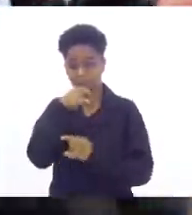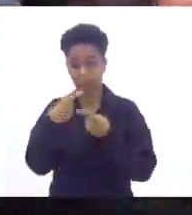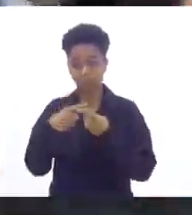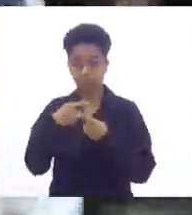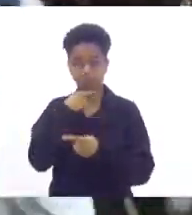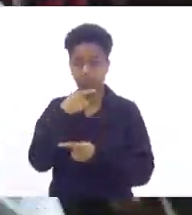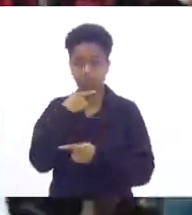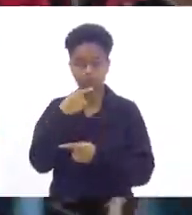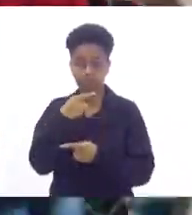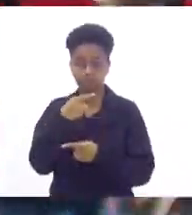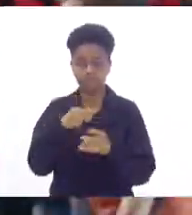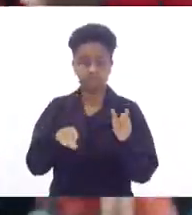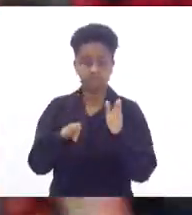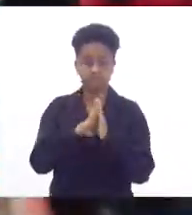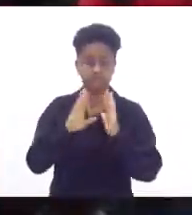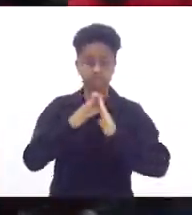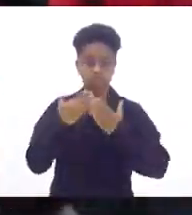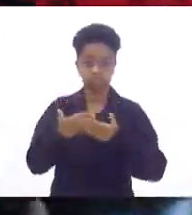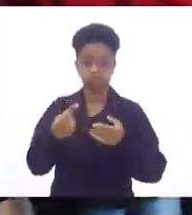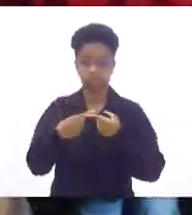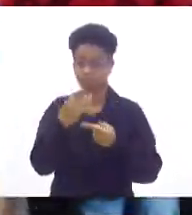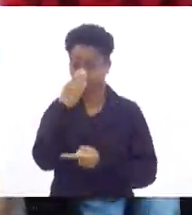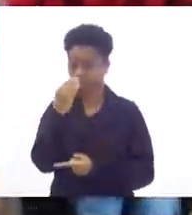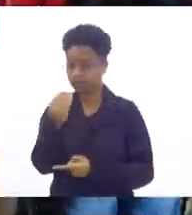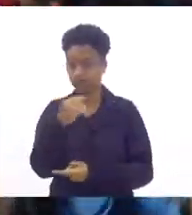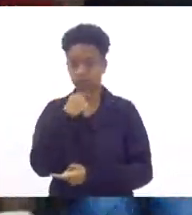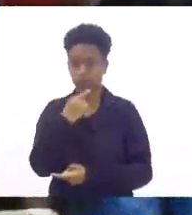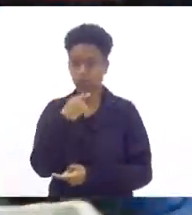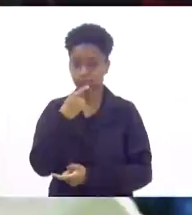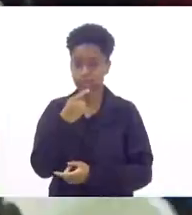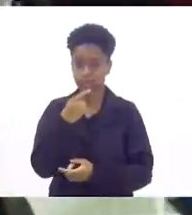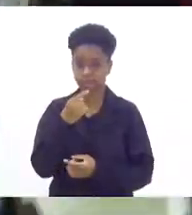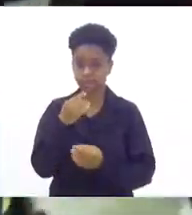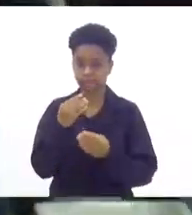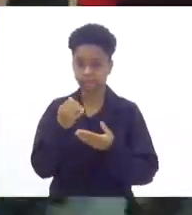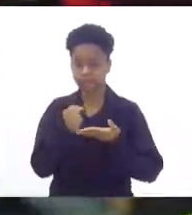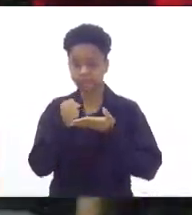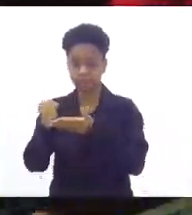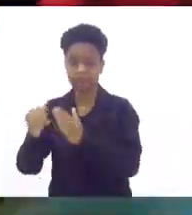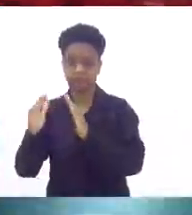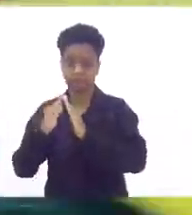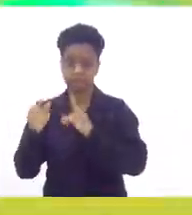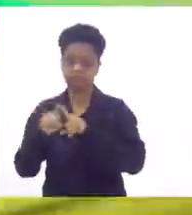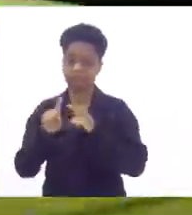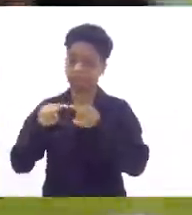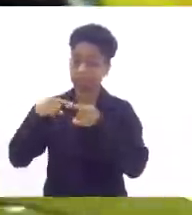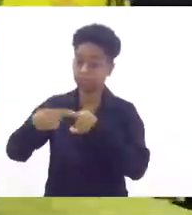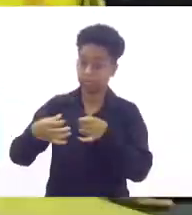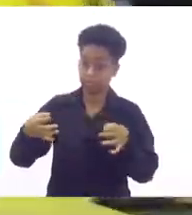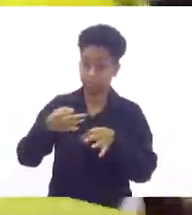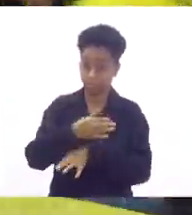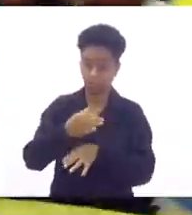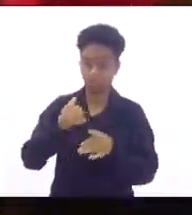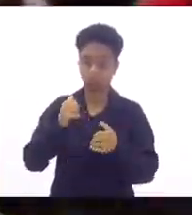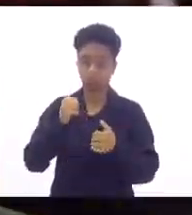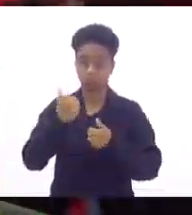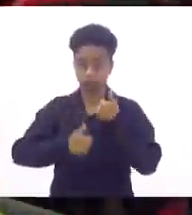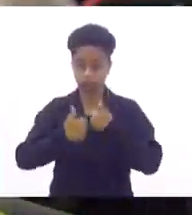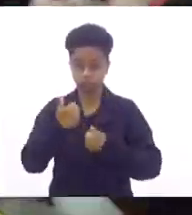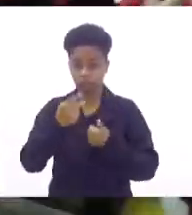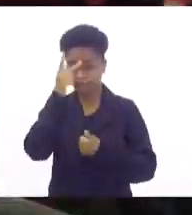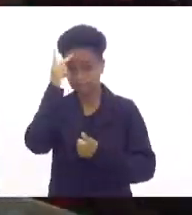tá a van não pode deixar lá em casa e a gente tem problemas inclusive pós jogo com torcedores que voltam